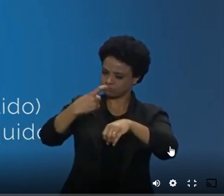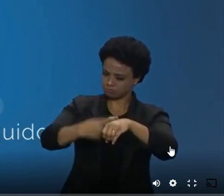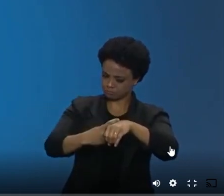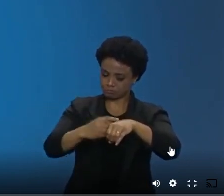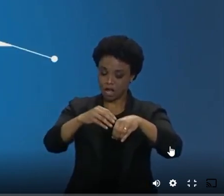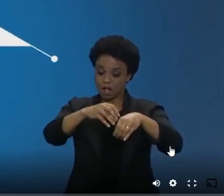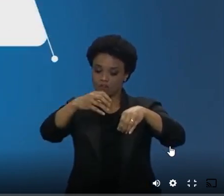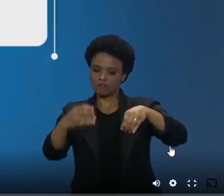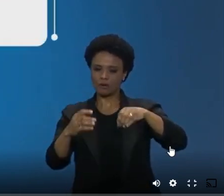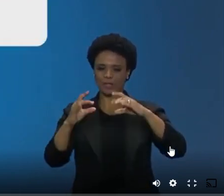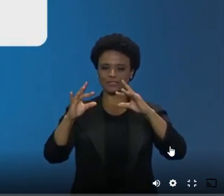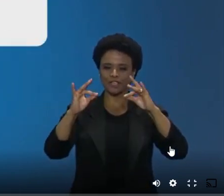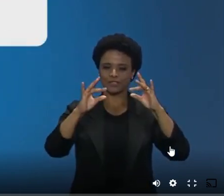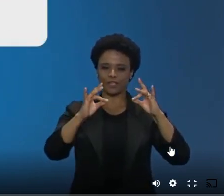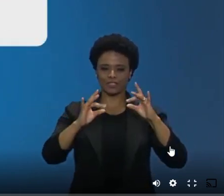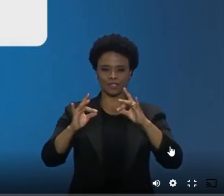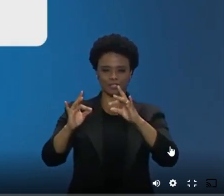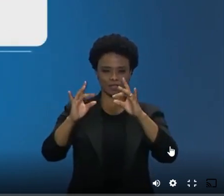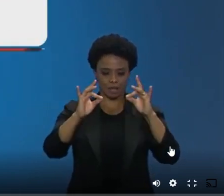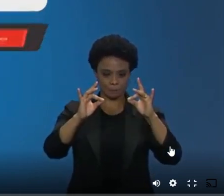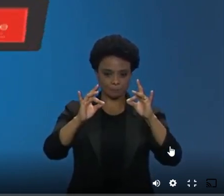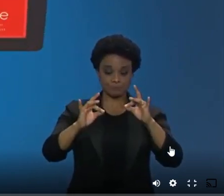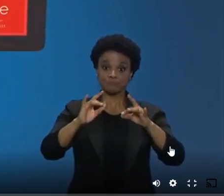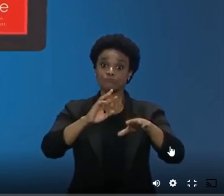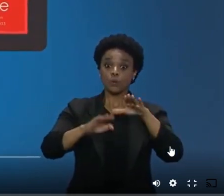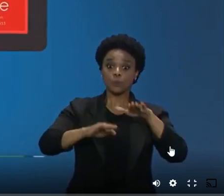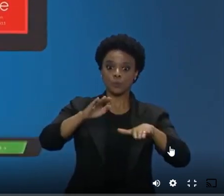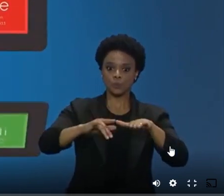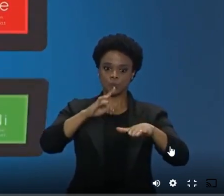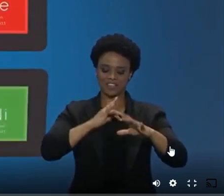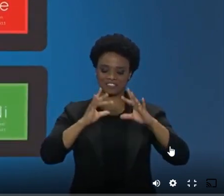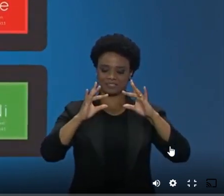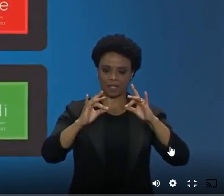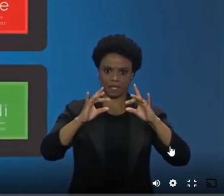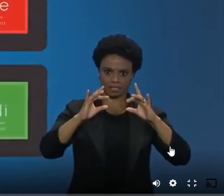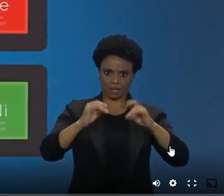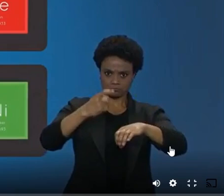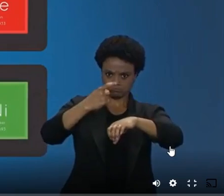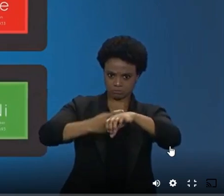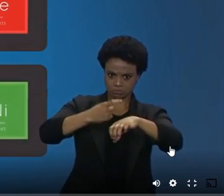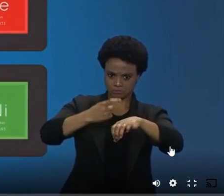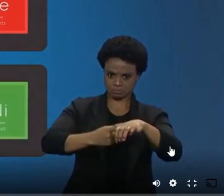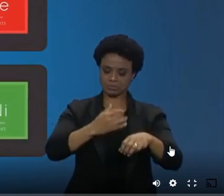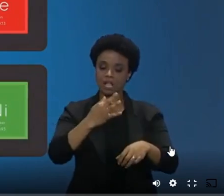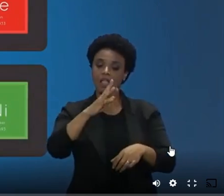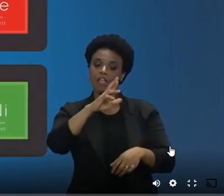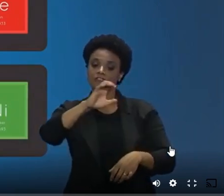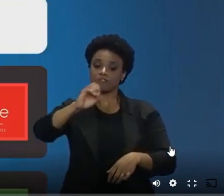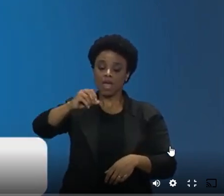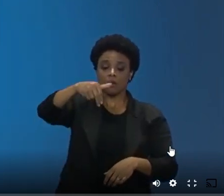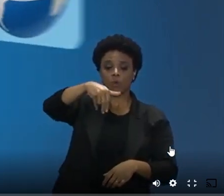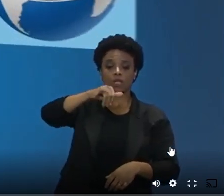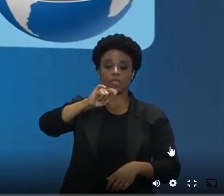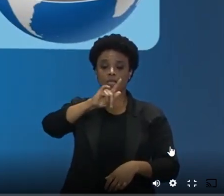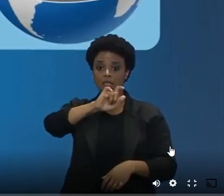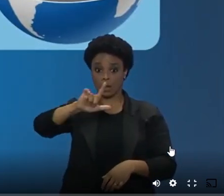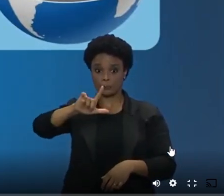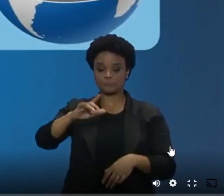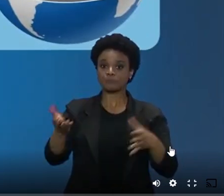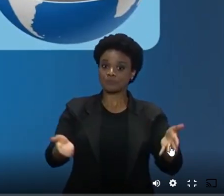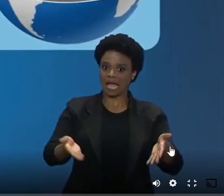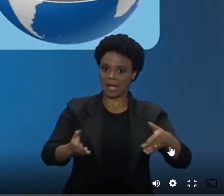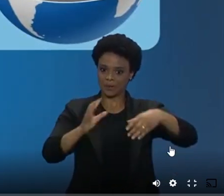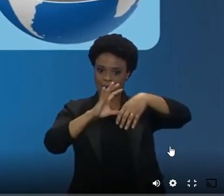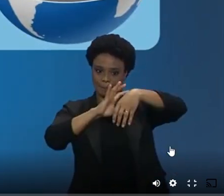líquida. Ambas as partes possuem como elementos principais o ferro e, em menor quantidade, o níquel. Já o manto